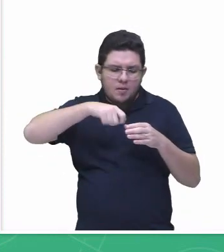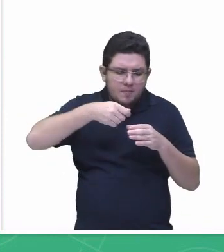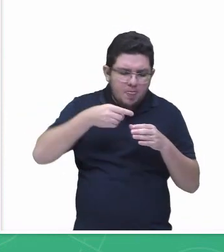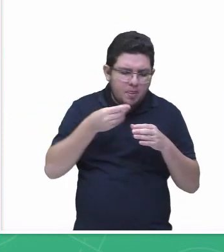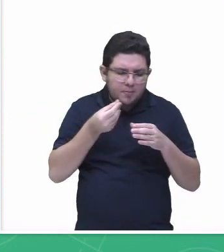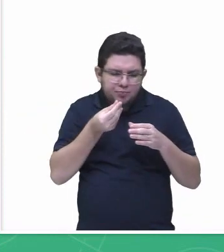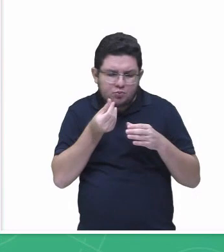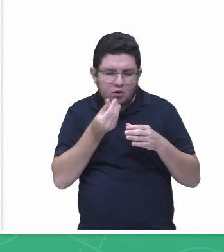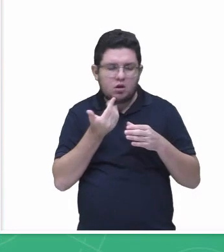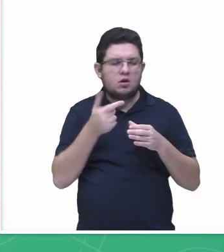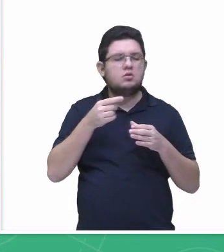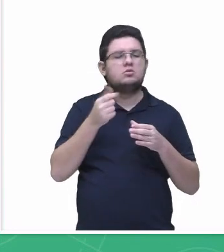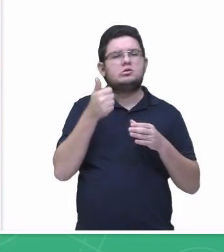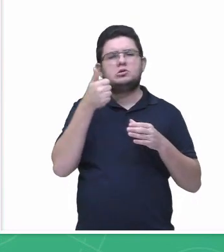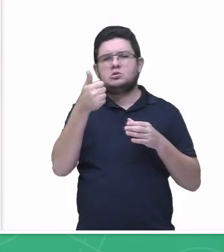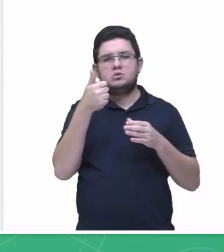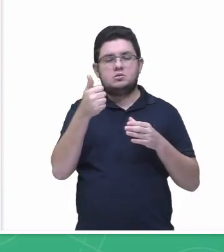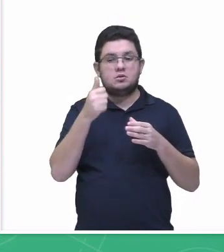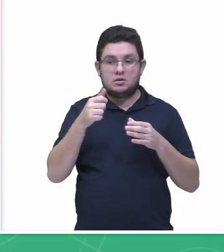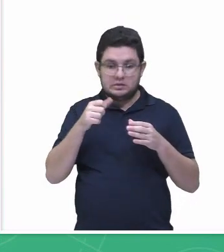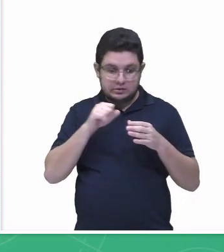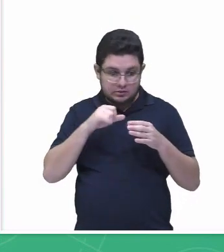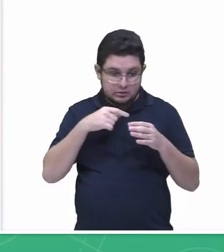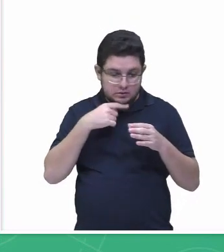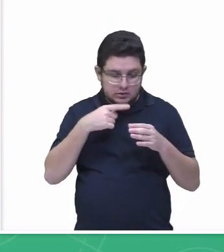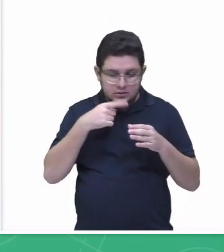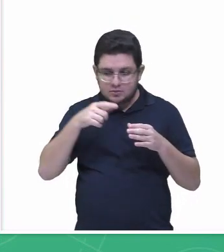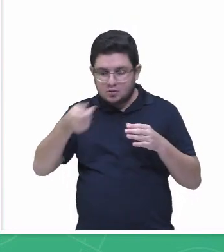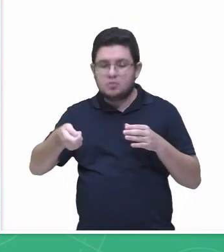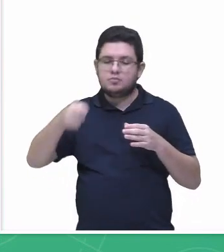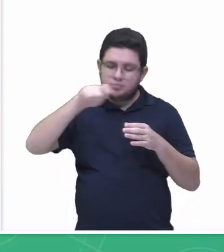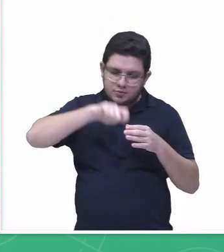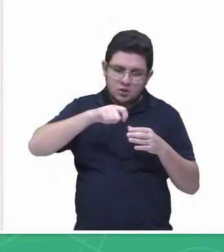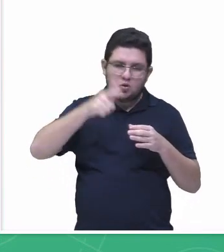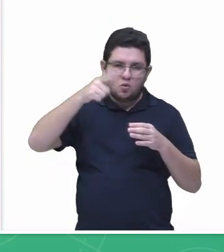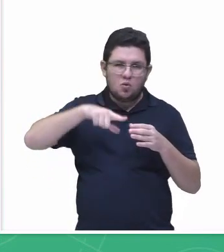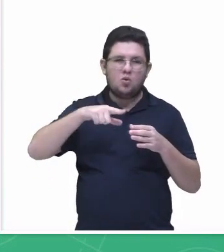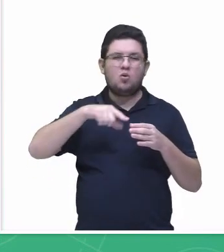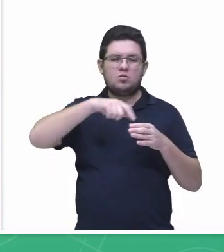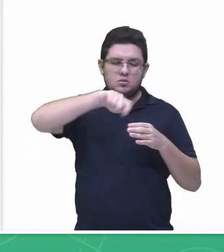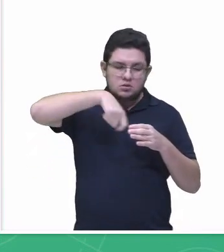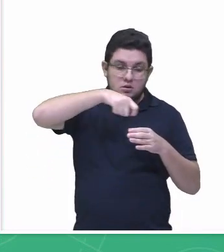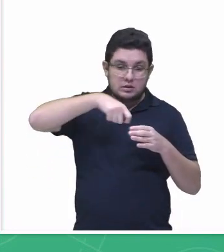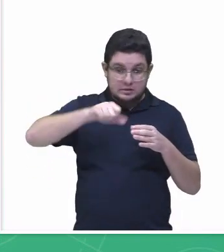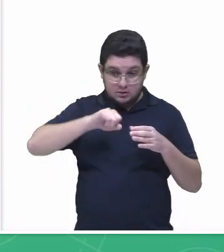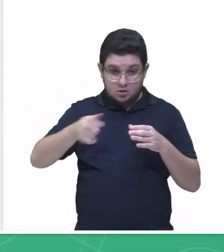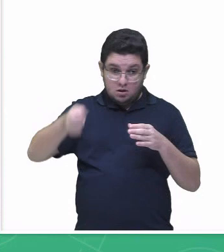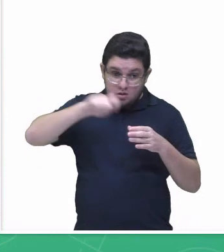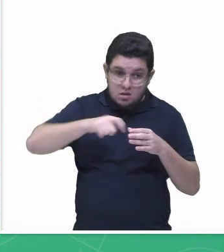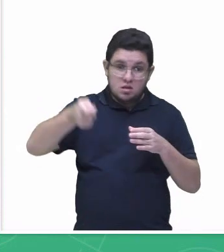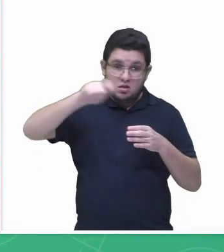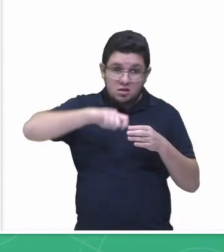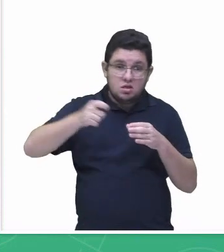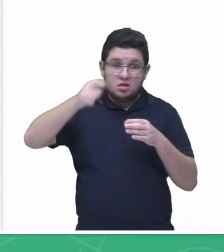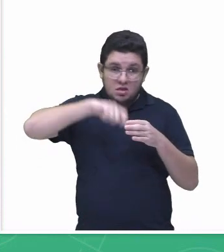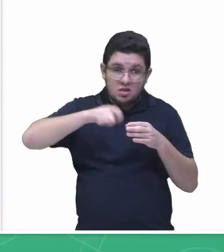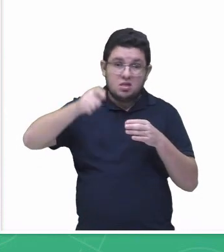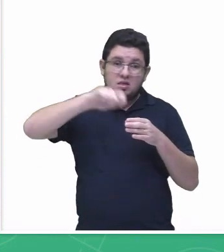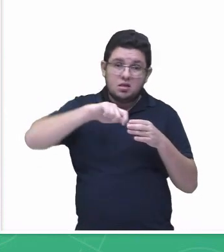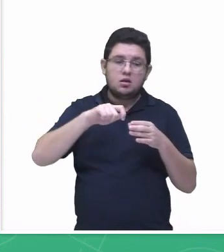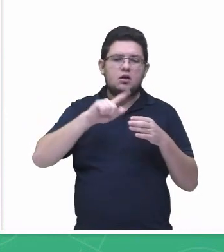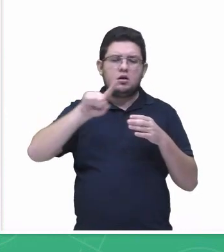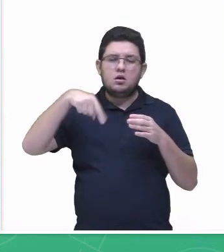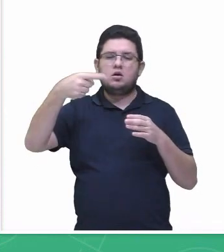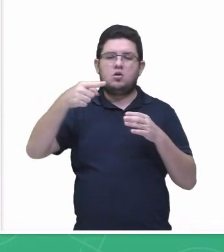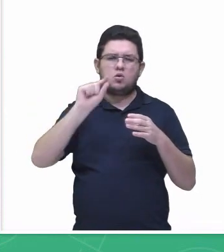então você acha que não ficou bom, coloca mais um pouquinho de açúcar. Aí você vai acrescentando tanto açúcar que quando chega no final que você acha